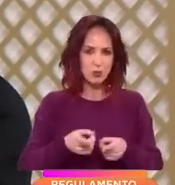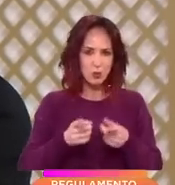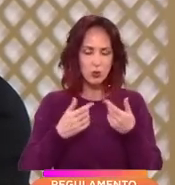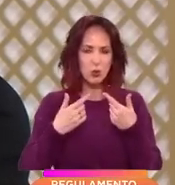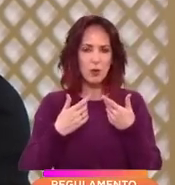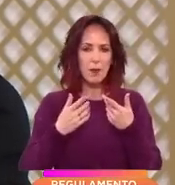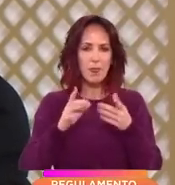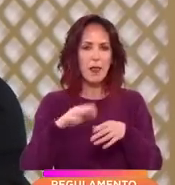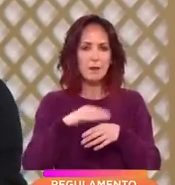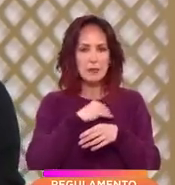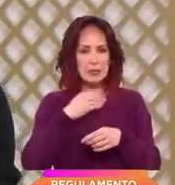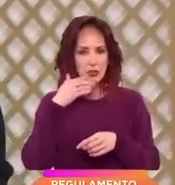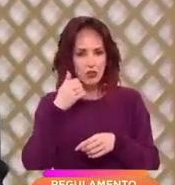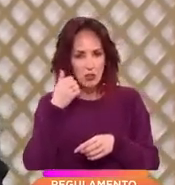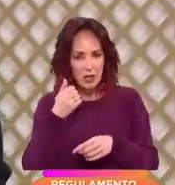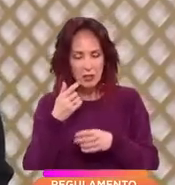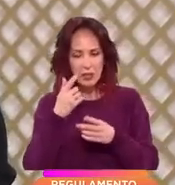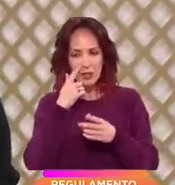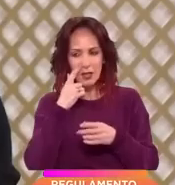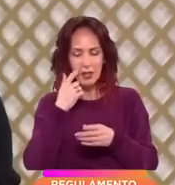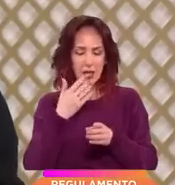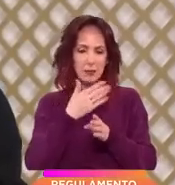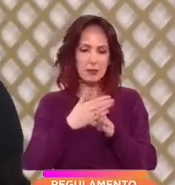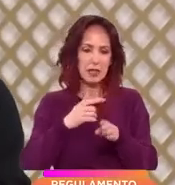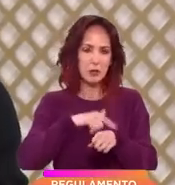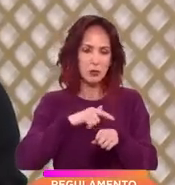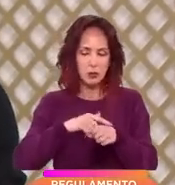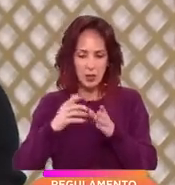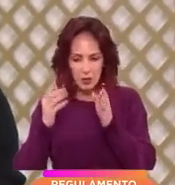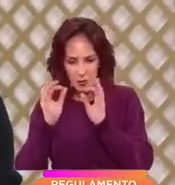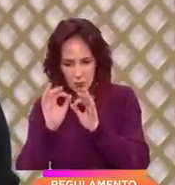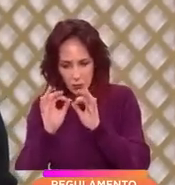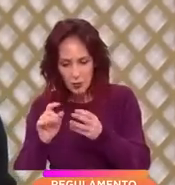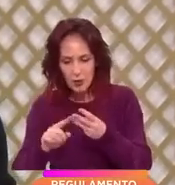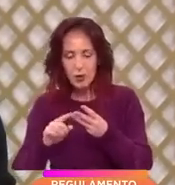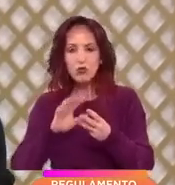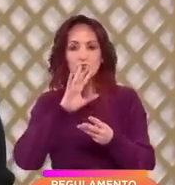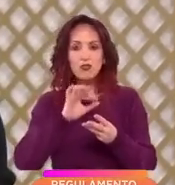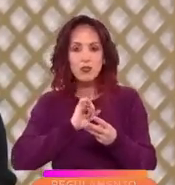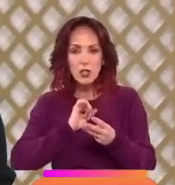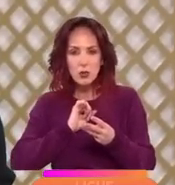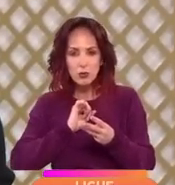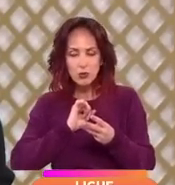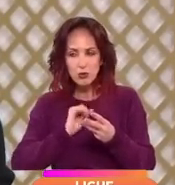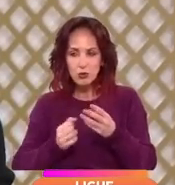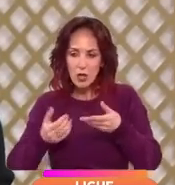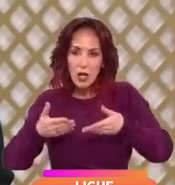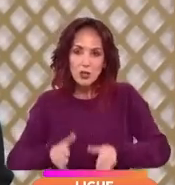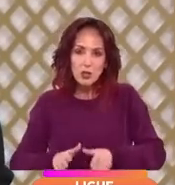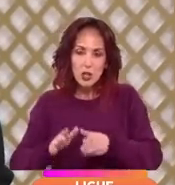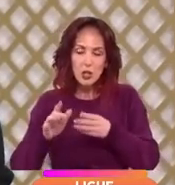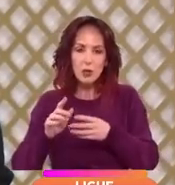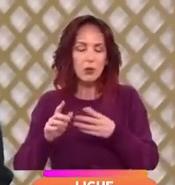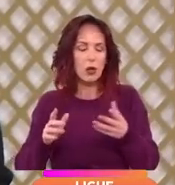Foi a abertura da clínica, não, foi a medicina estética que ocupava a outra metade do meu tempo. Uhum. Foram as crianças que apareceram nesse tempo, portanto... Foi muita coisa ao mesmo foram tempo.